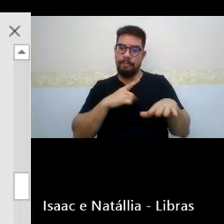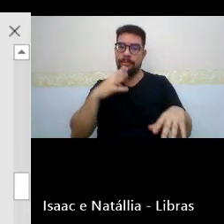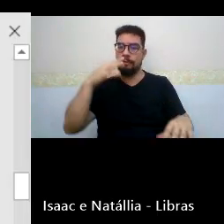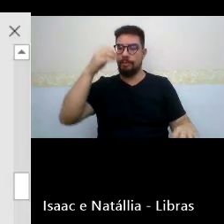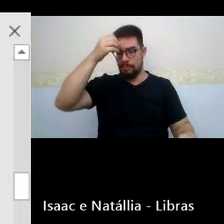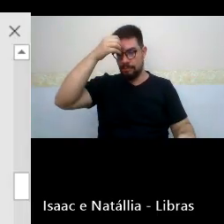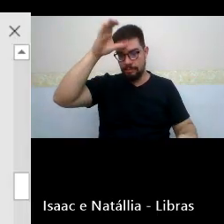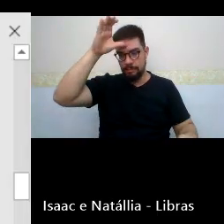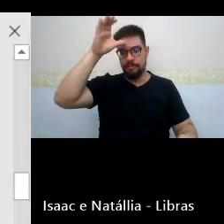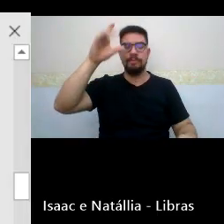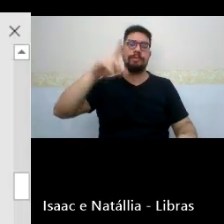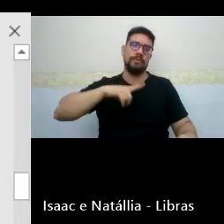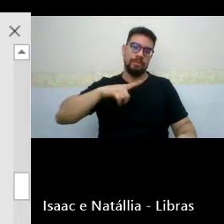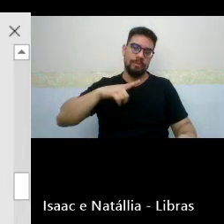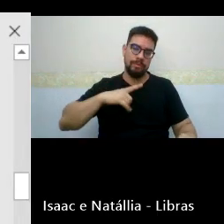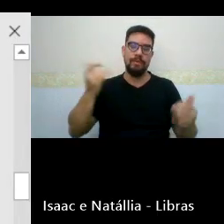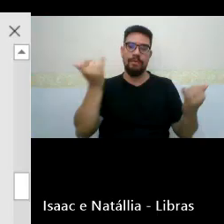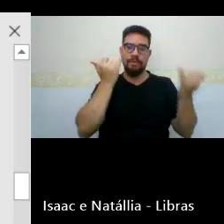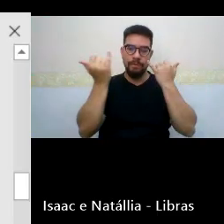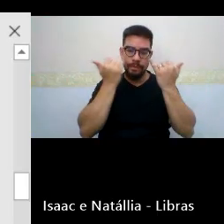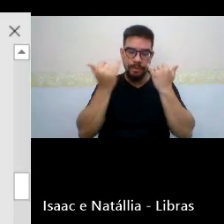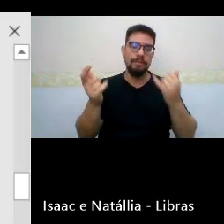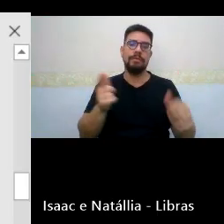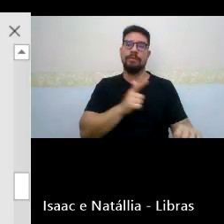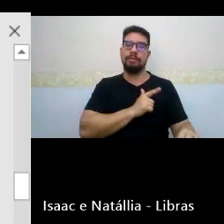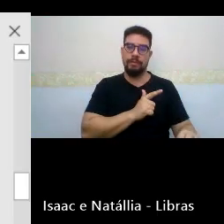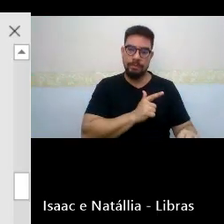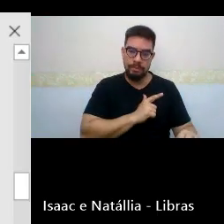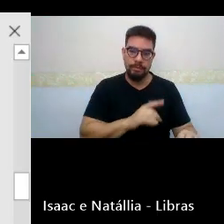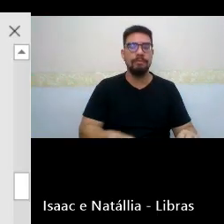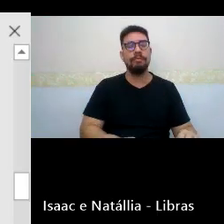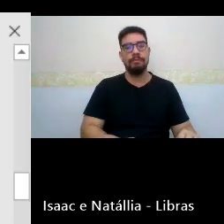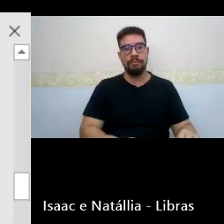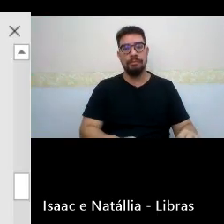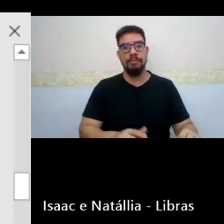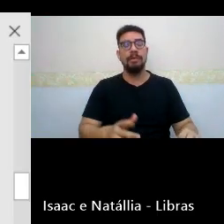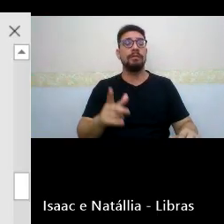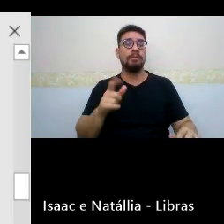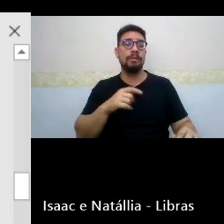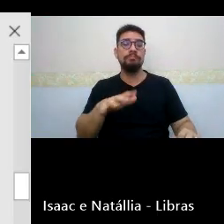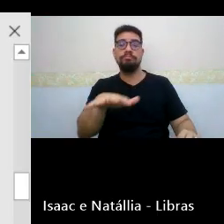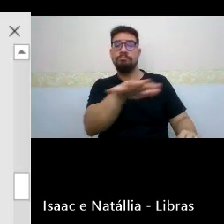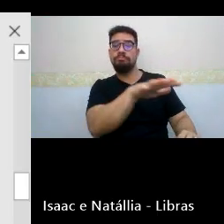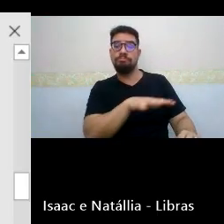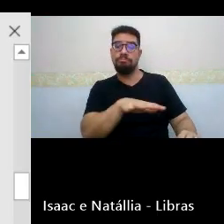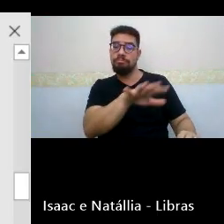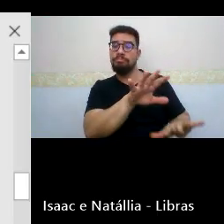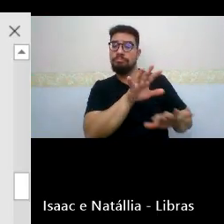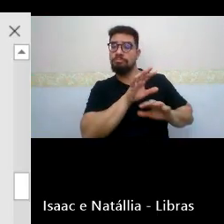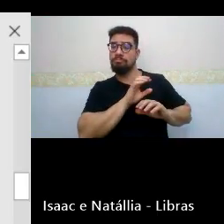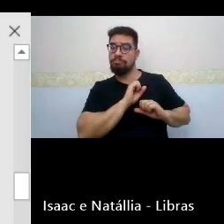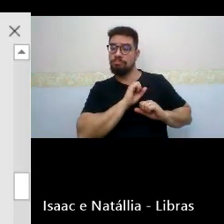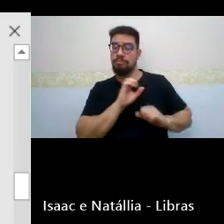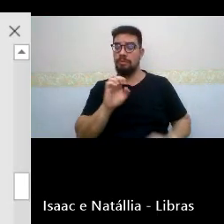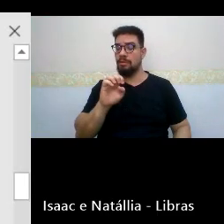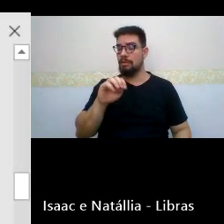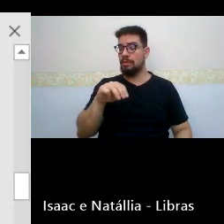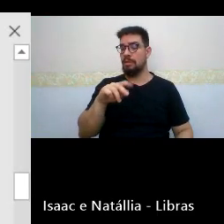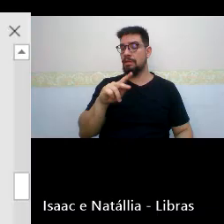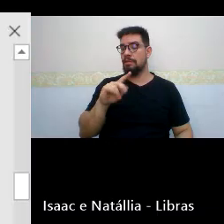Ela traz conhecimento consigo, até mesmo conhecimento empírico, né? Eu